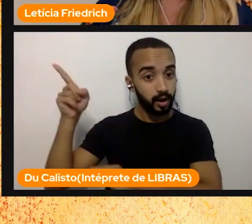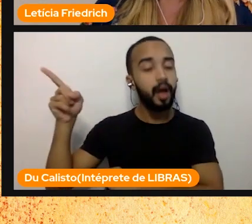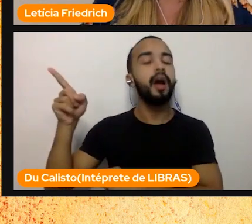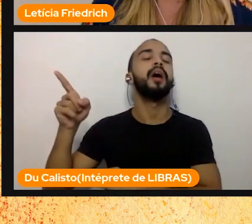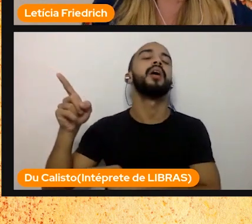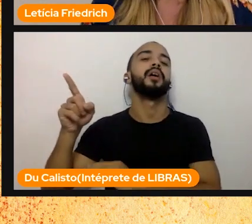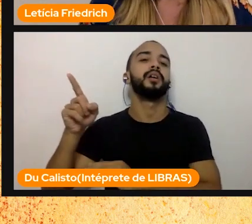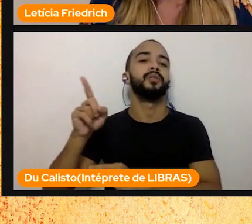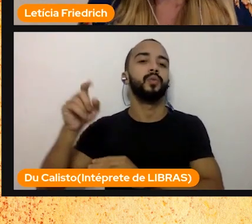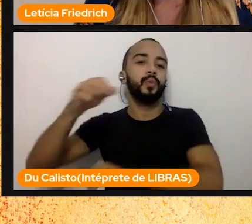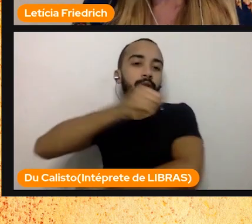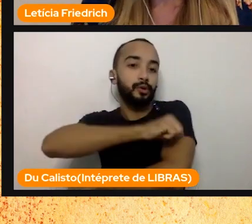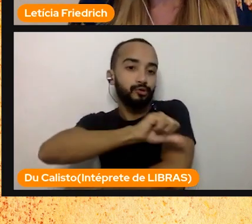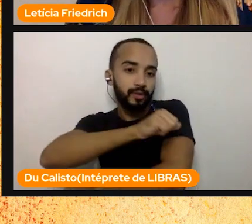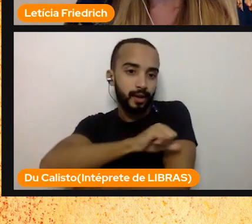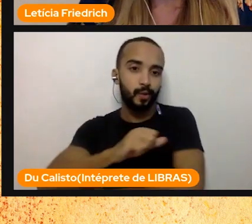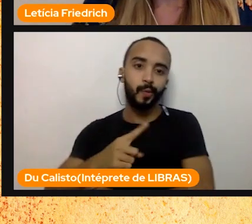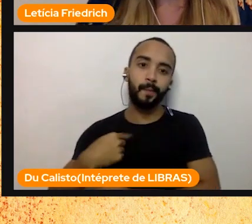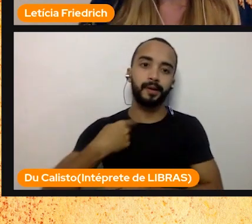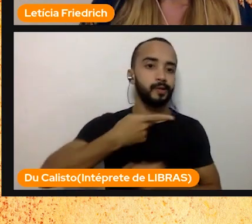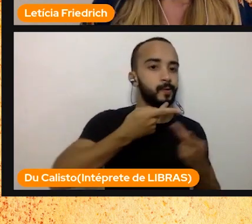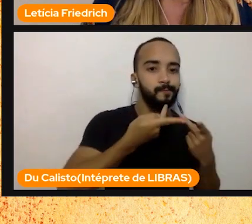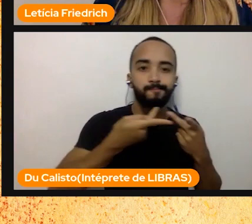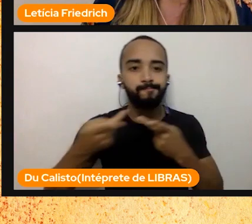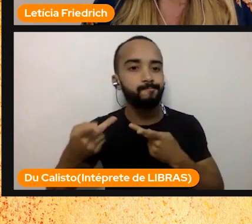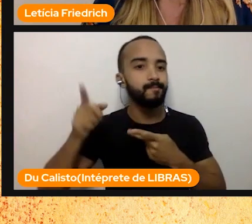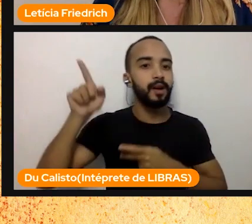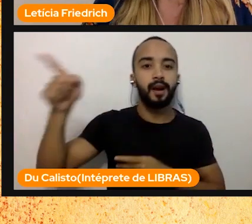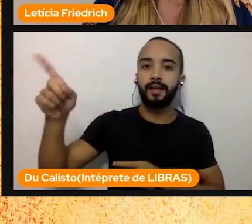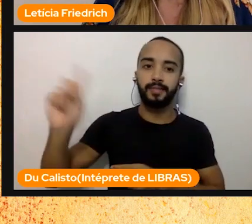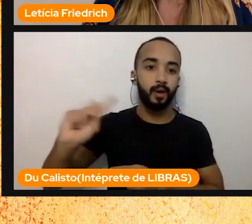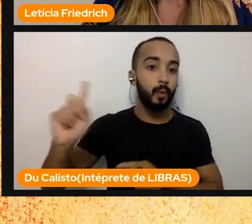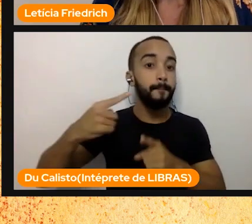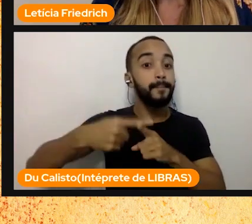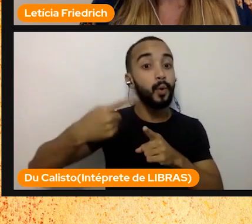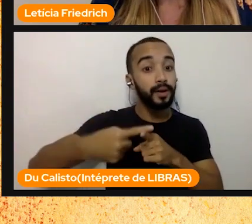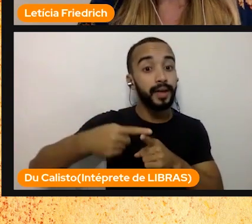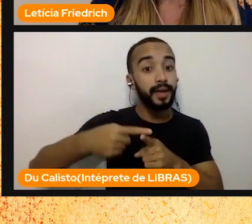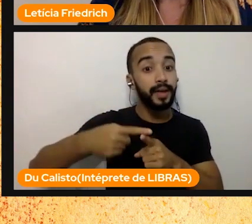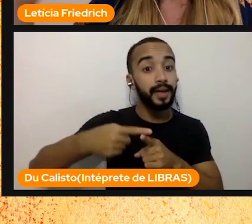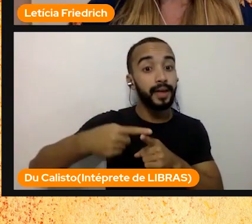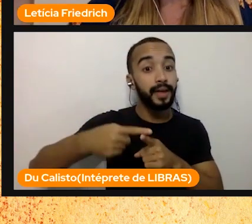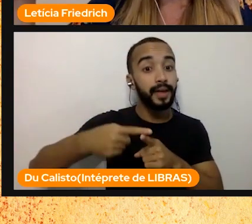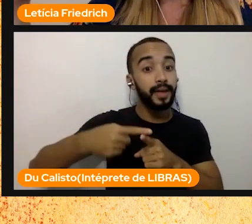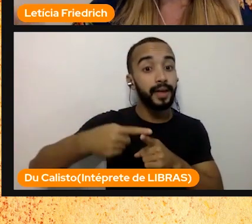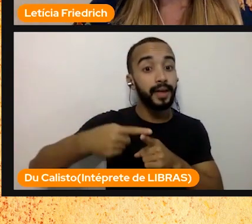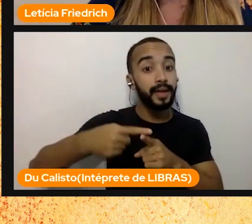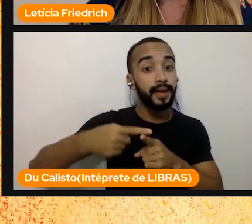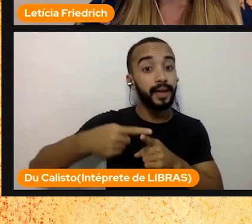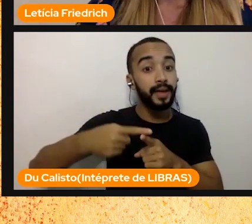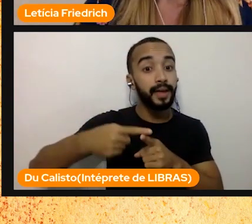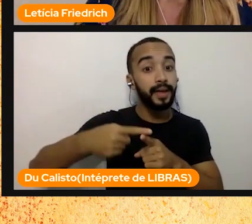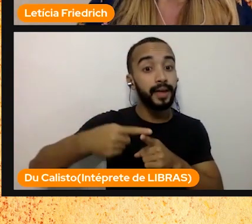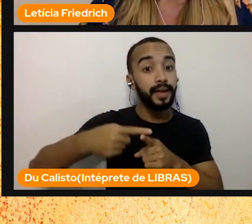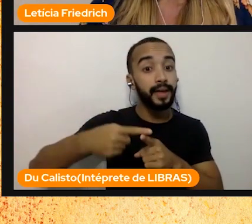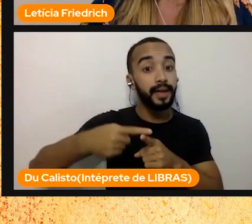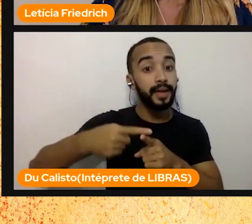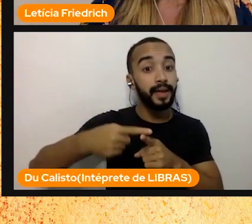ele ir, né? O Mário mora com os pais idosos, e aí a gente teve que instalar uma truca na casa